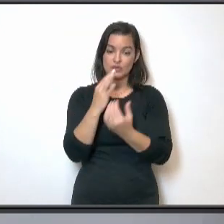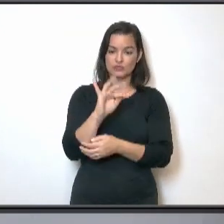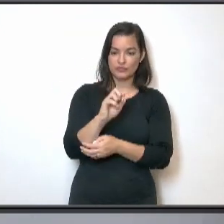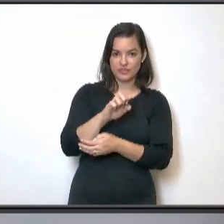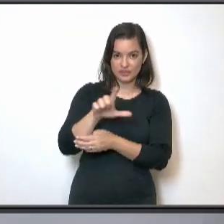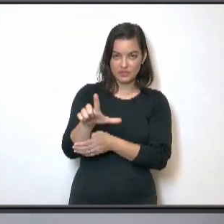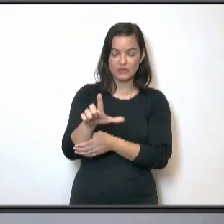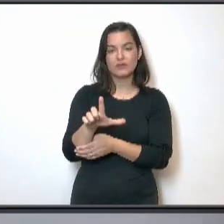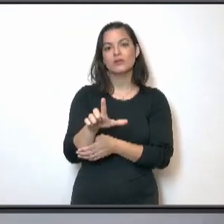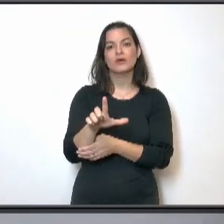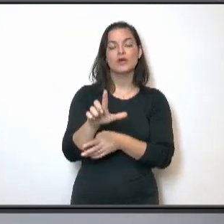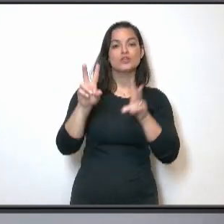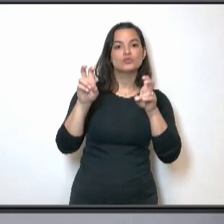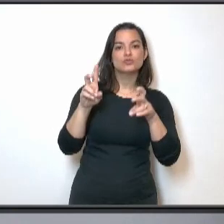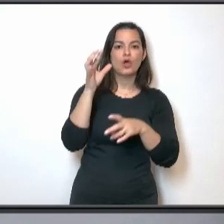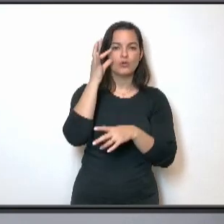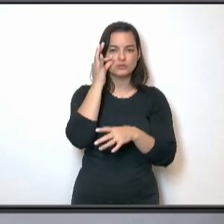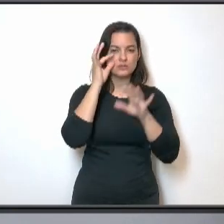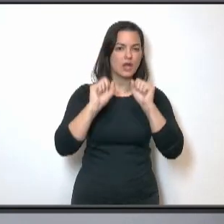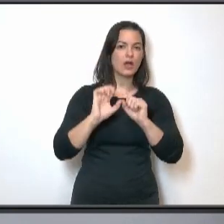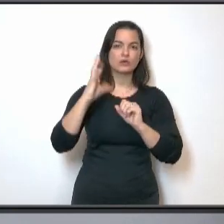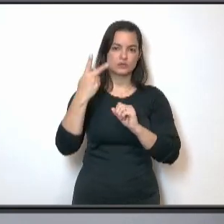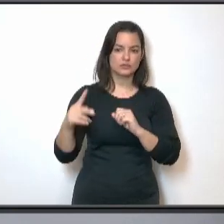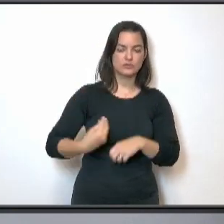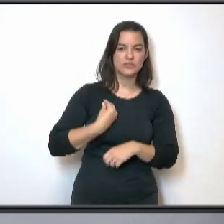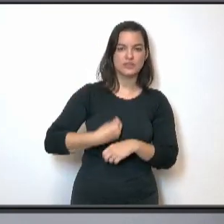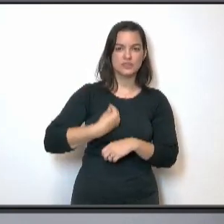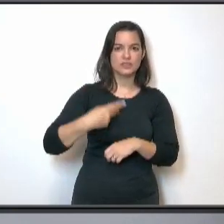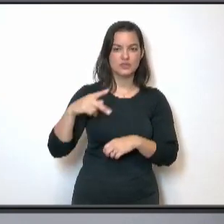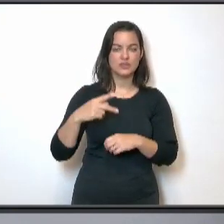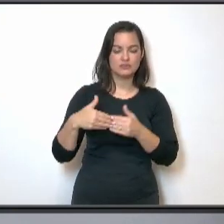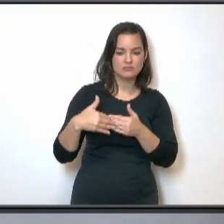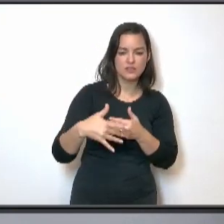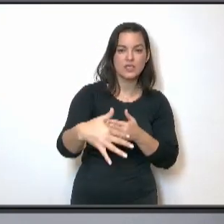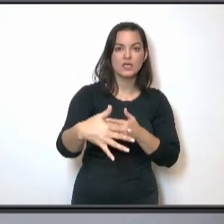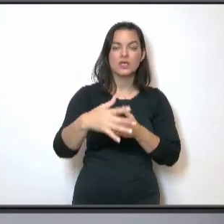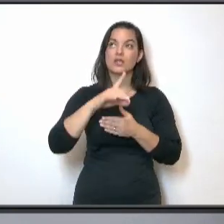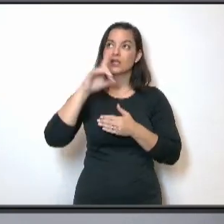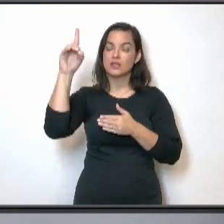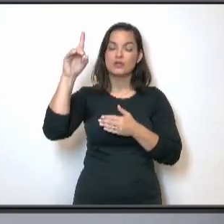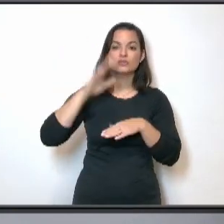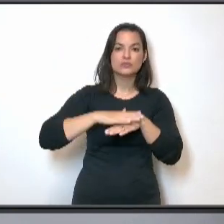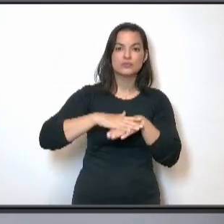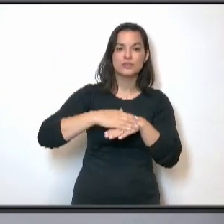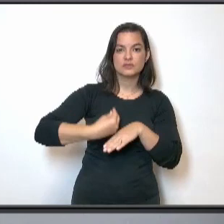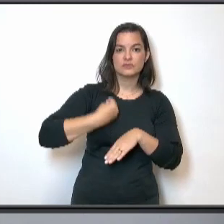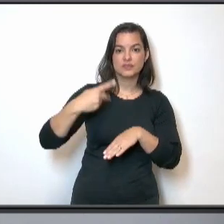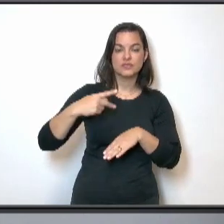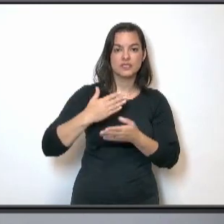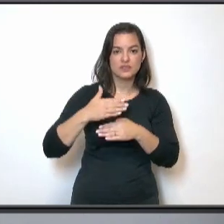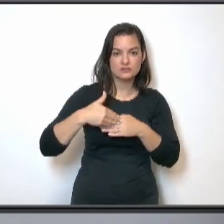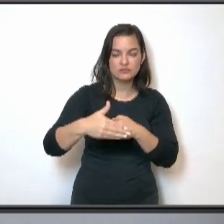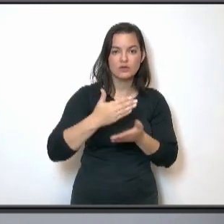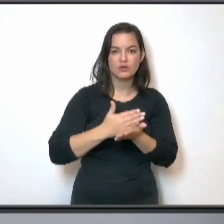do que foi para ele, a visão dele de avivamento, a partir do que Deus fez em 1950. E o